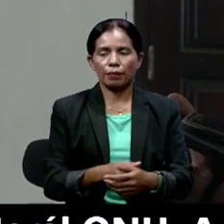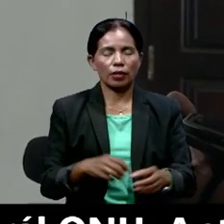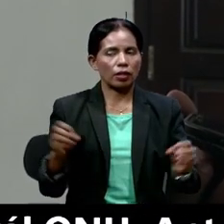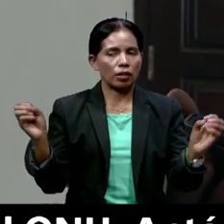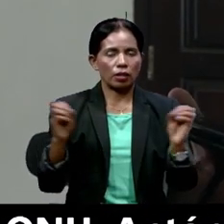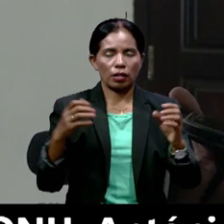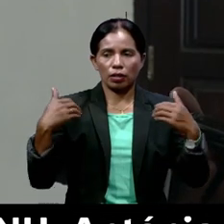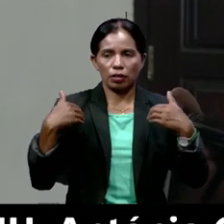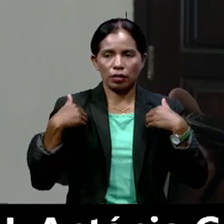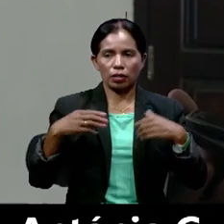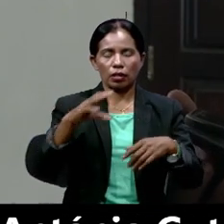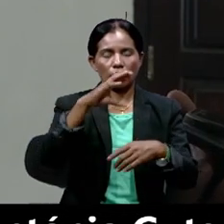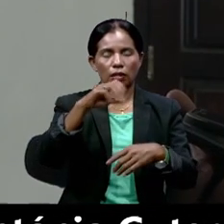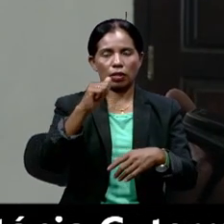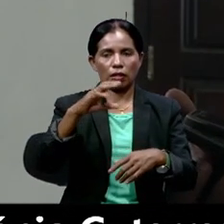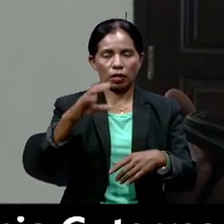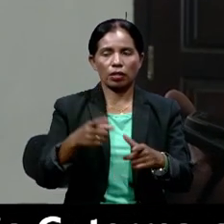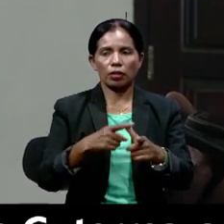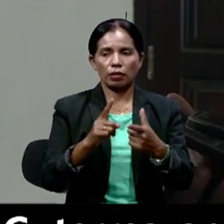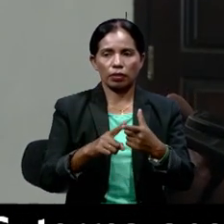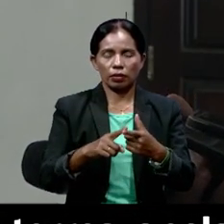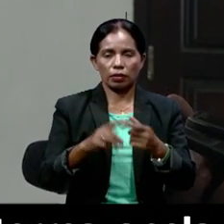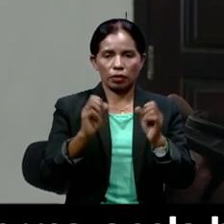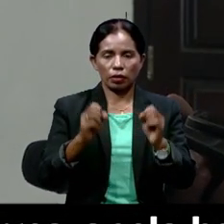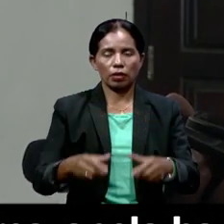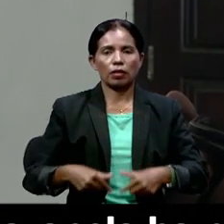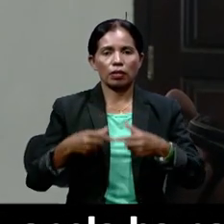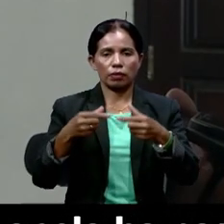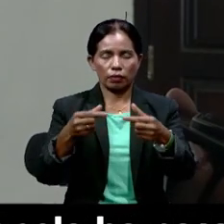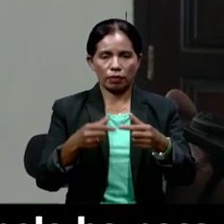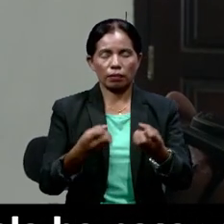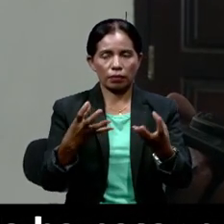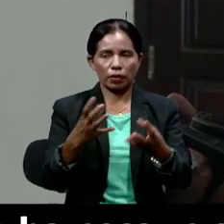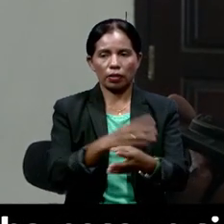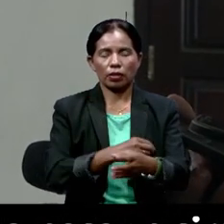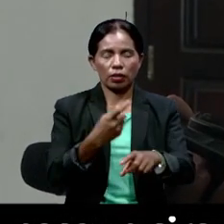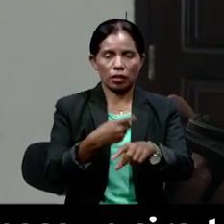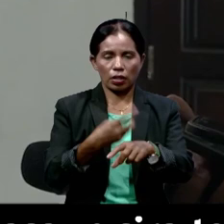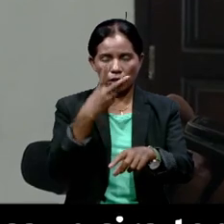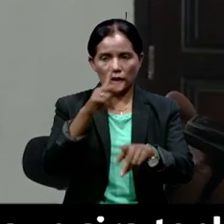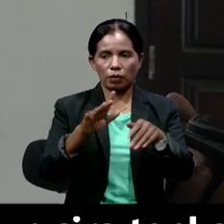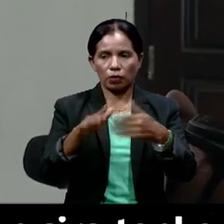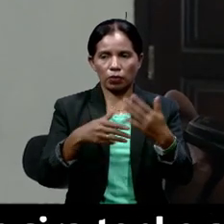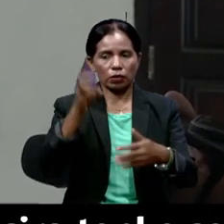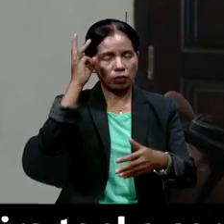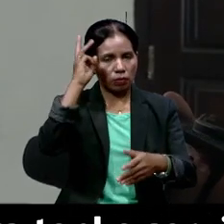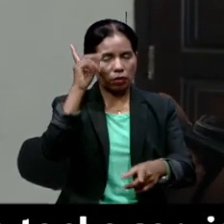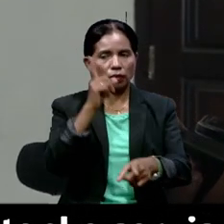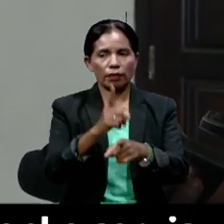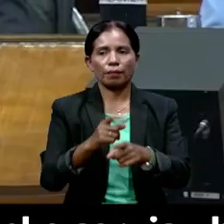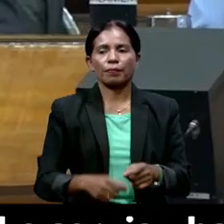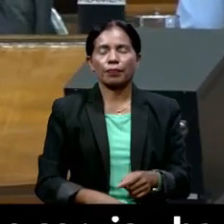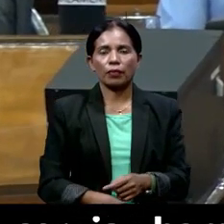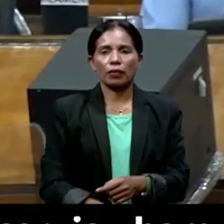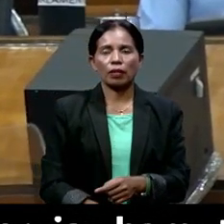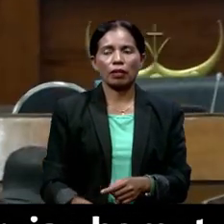minha ulung ida, que depois tem que dirigir caso para a situação para que não estou preocupado. Antes da